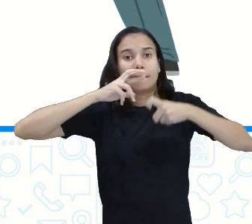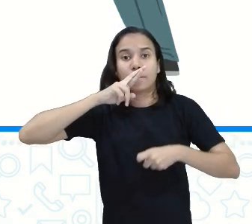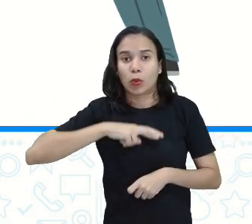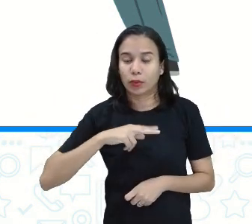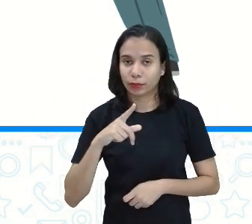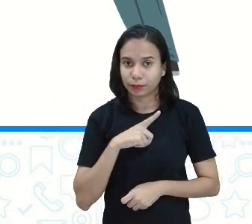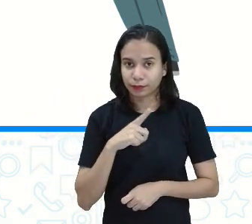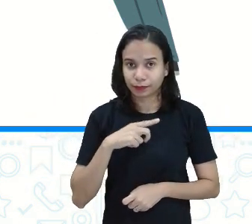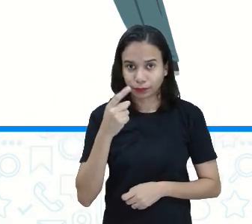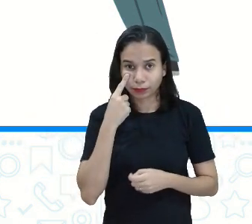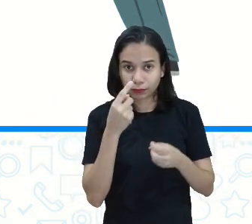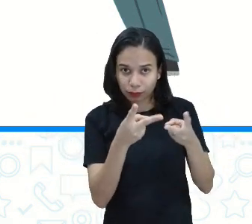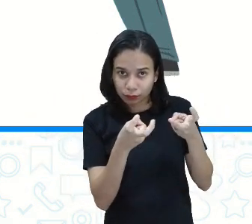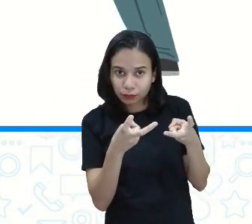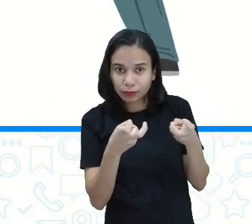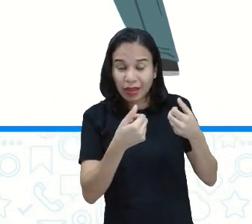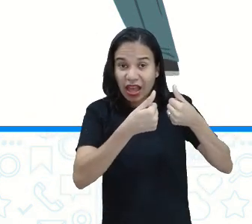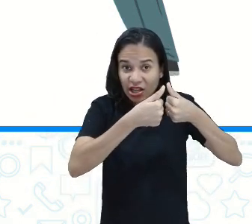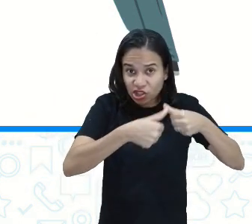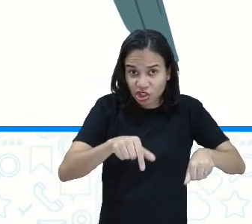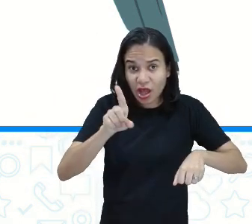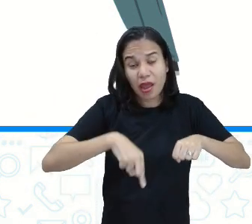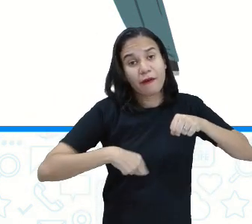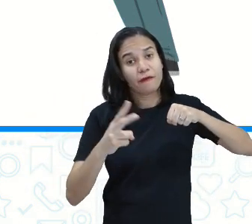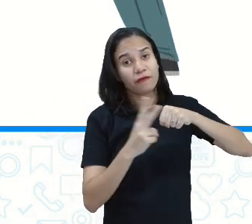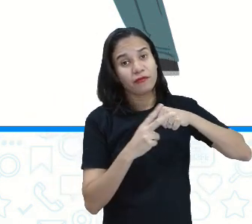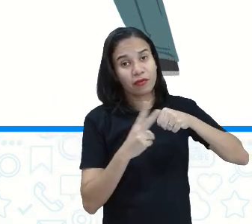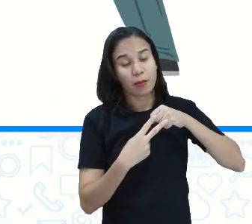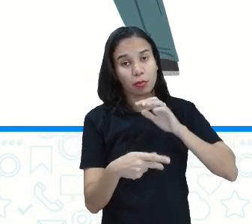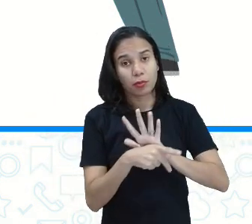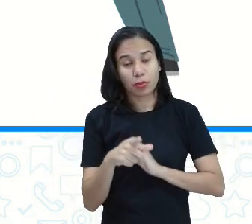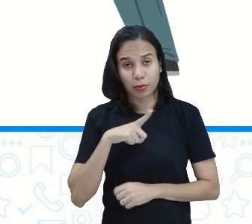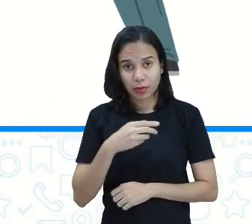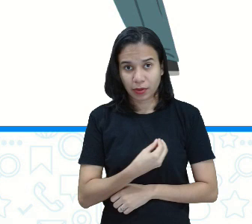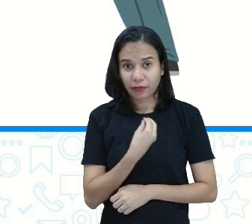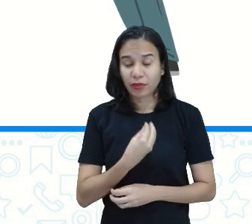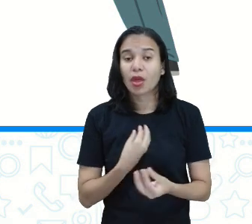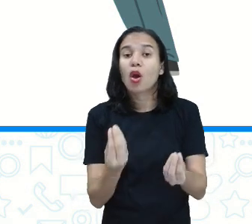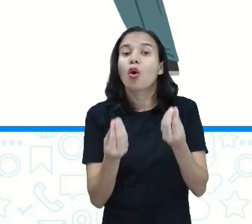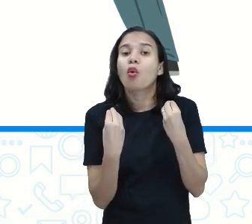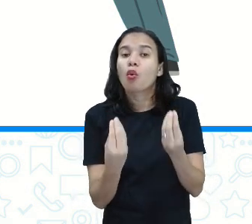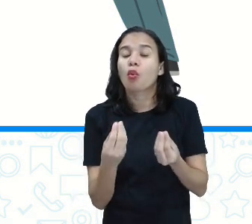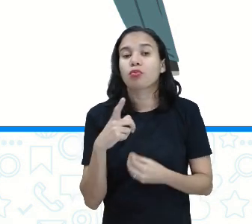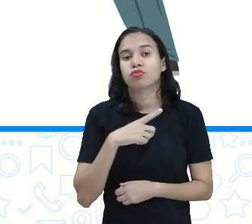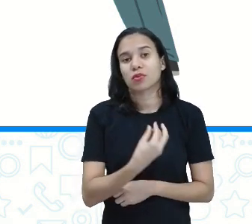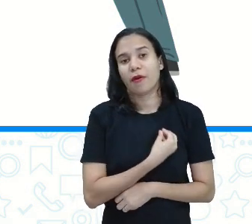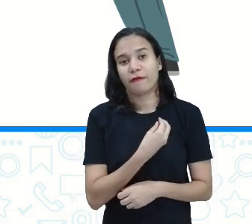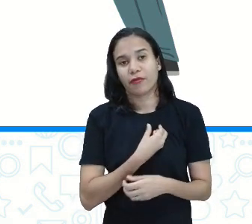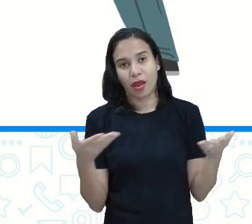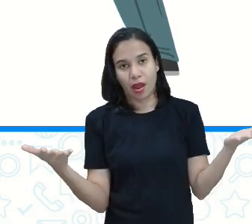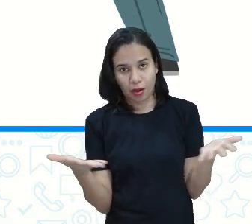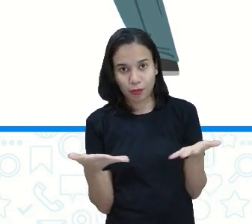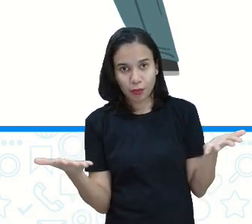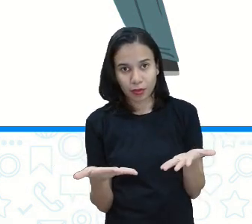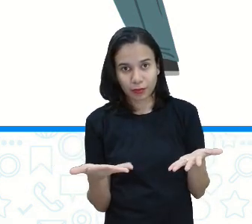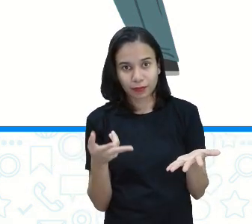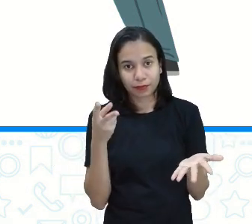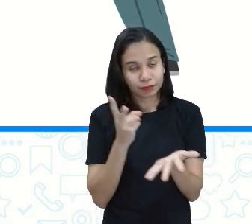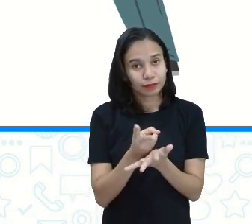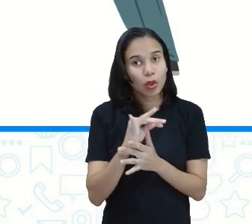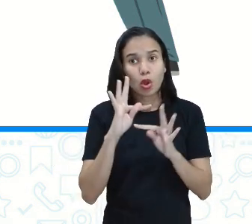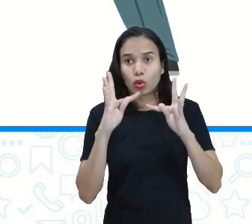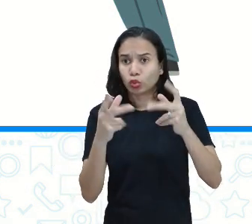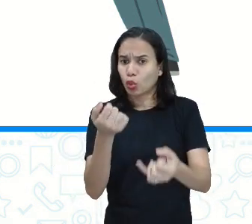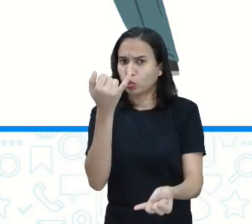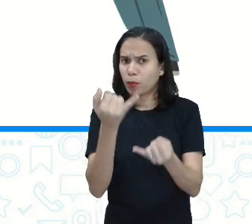o está é um verbo que indica um estado. É como ele se encontra agora. Todos